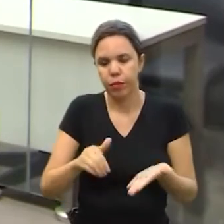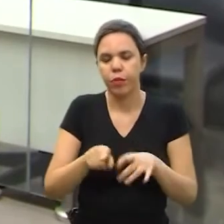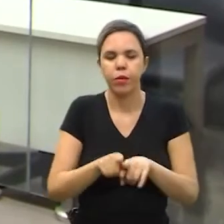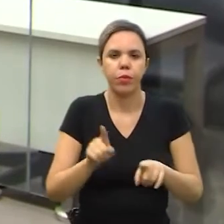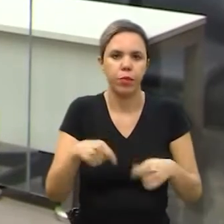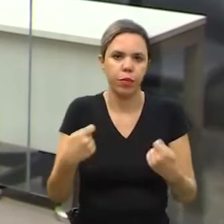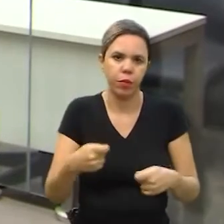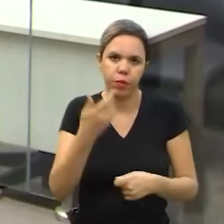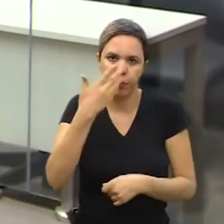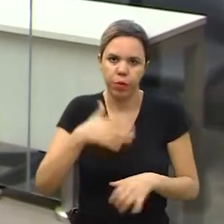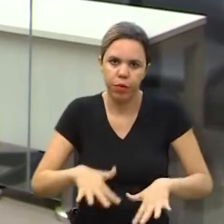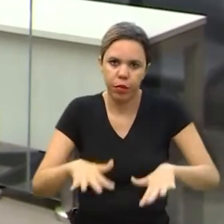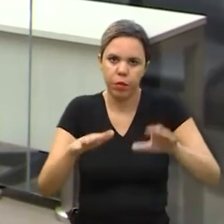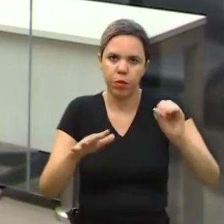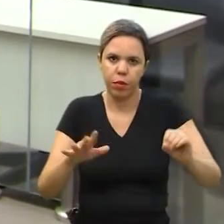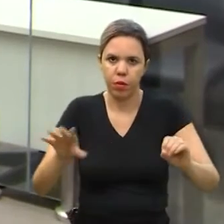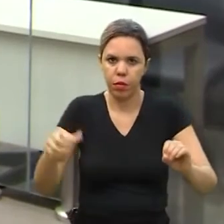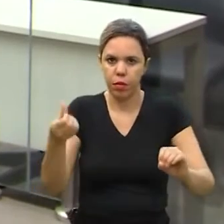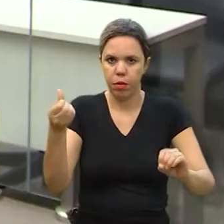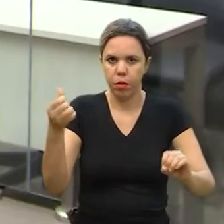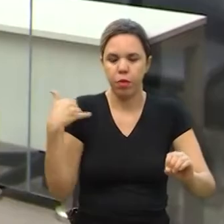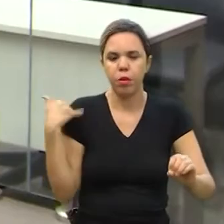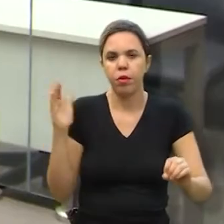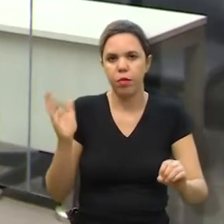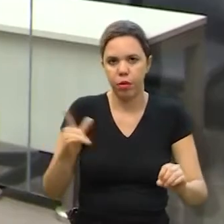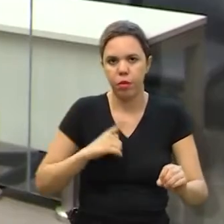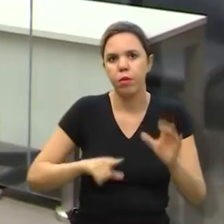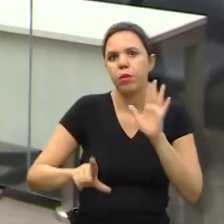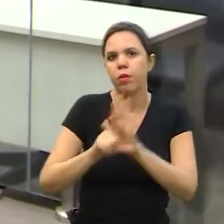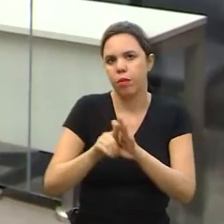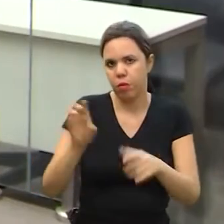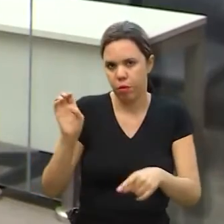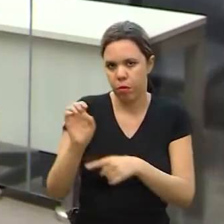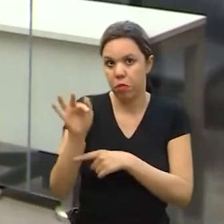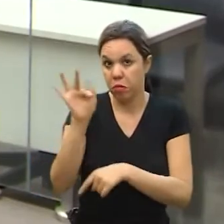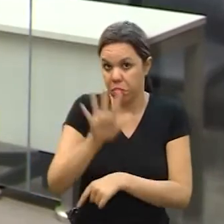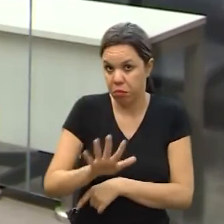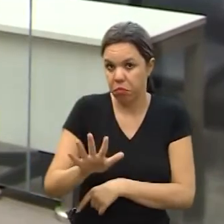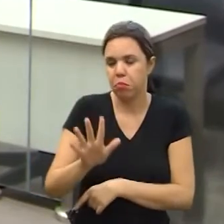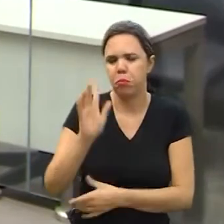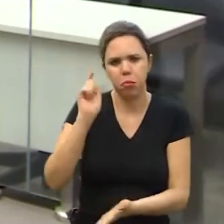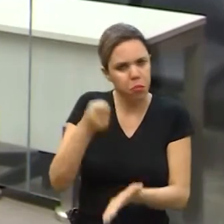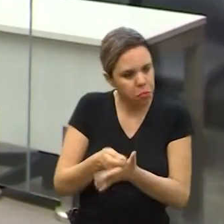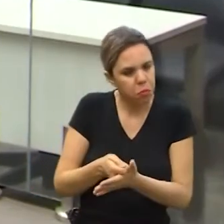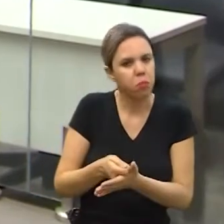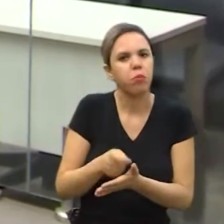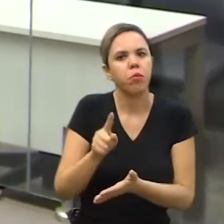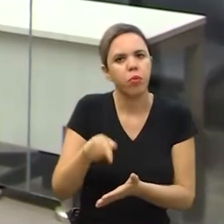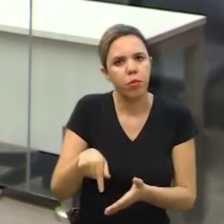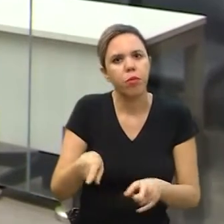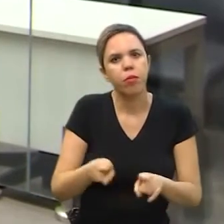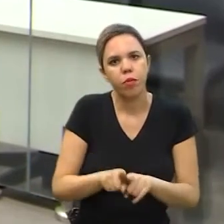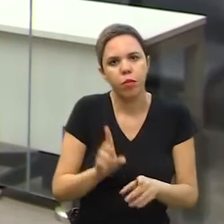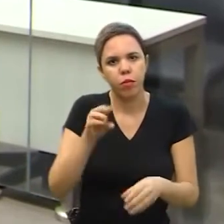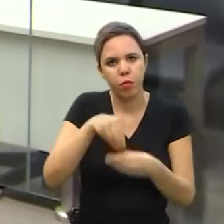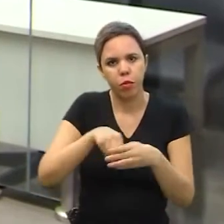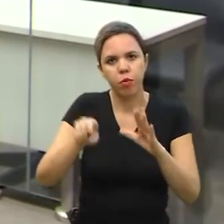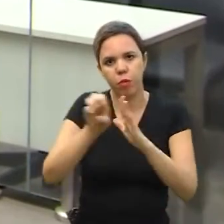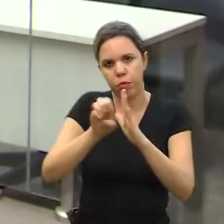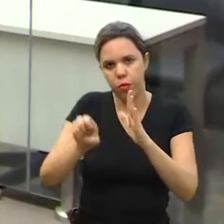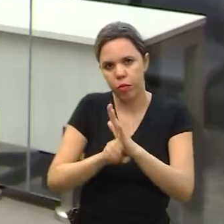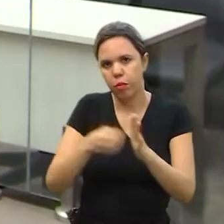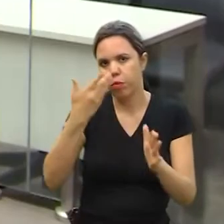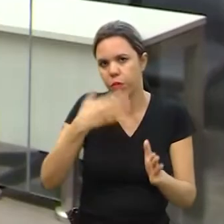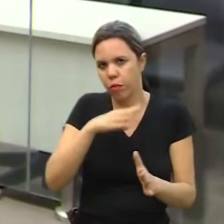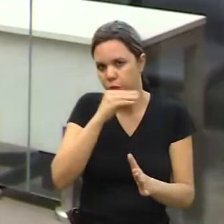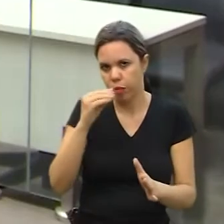secretarias, mas que a primeira infância, que é do 0 aos 6 anos, e já existe a lei estadual, federal, né, que garante isso, prevista no